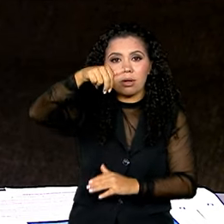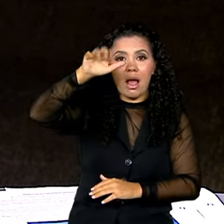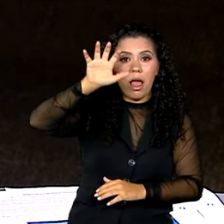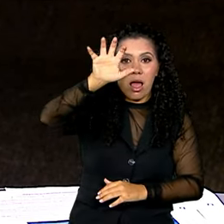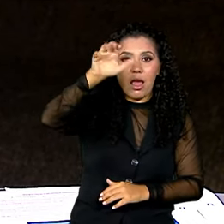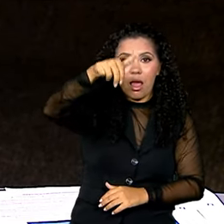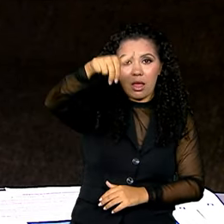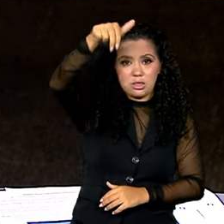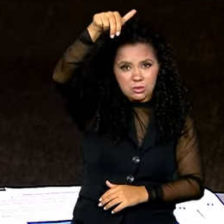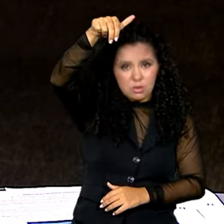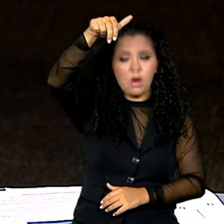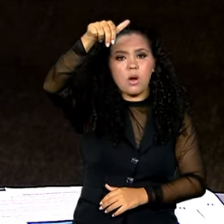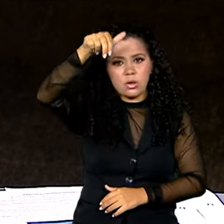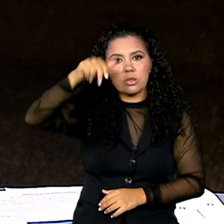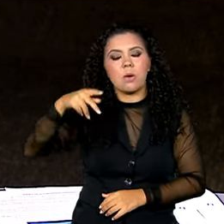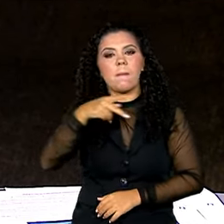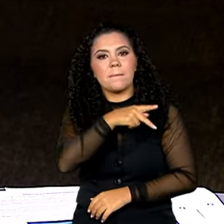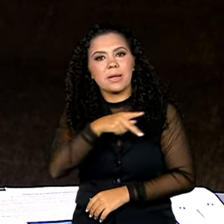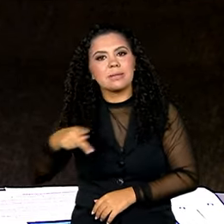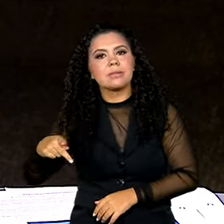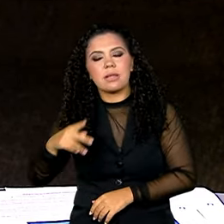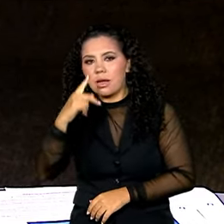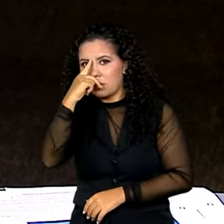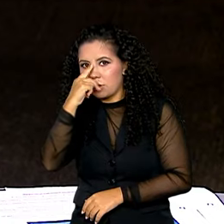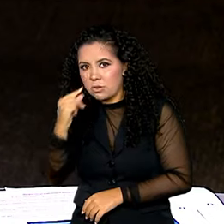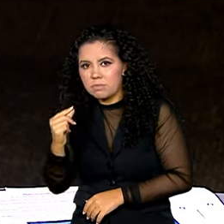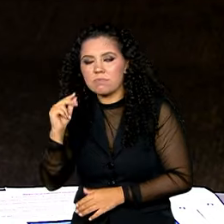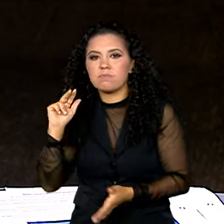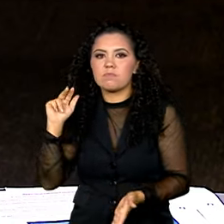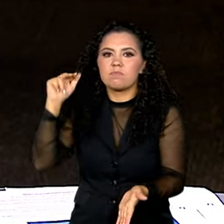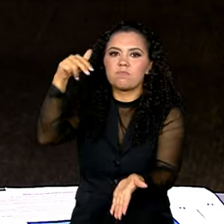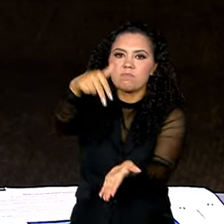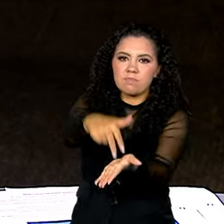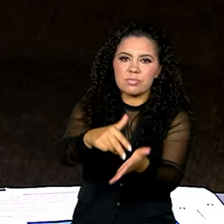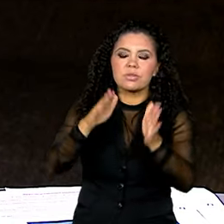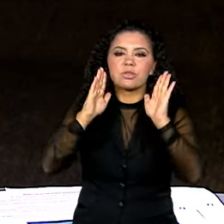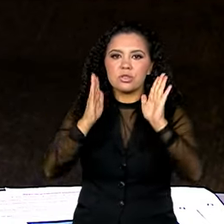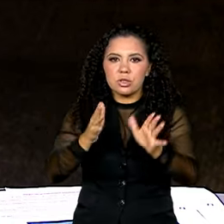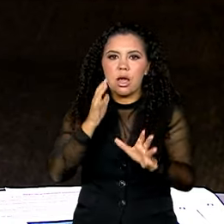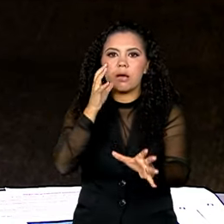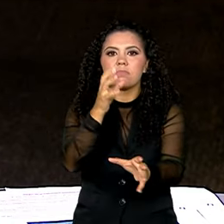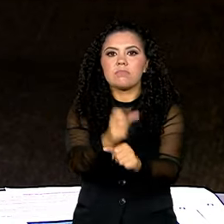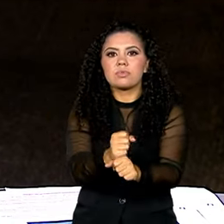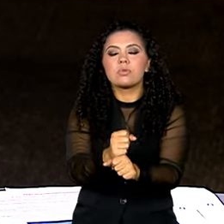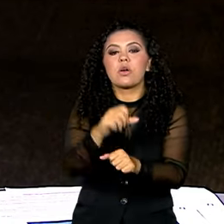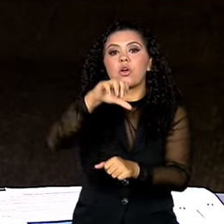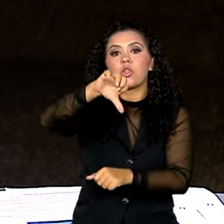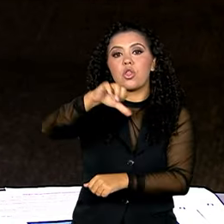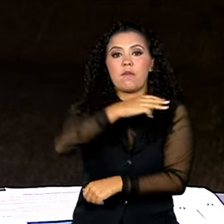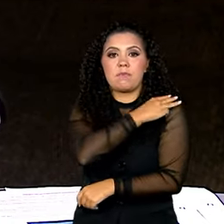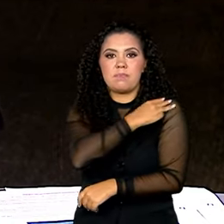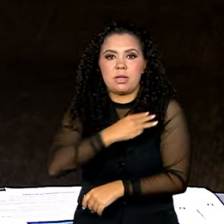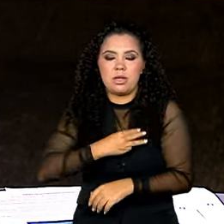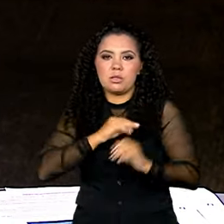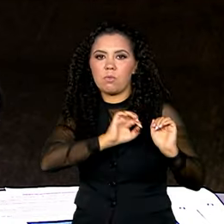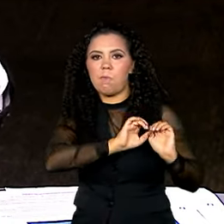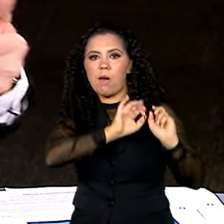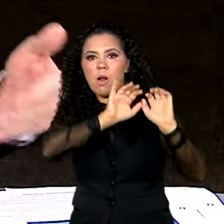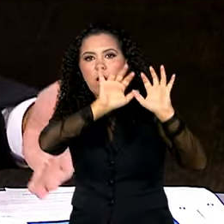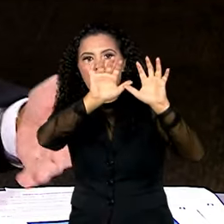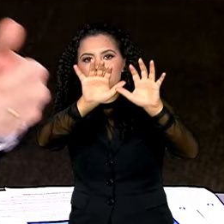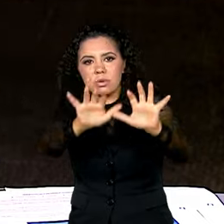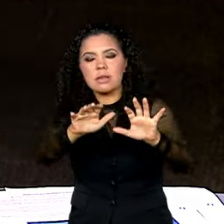o então presidente Geraldo Alckmin foi até o Amazonas com 9 ministros. Eu estava presente nessa comitiva e anunciou aquilo que está